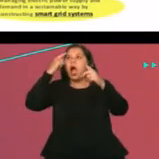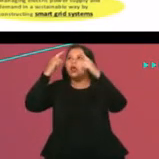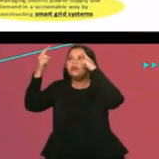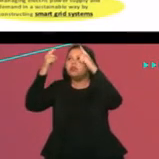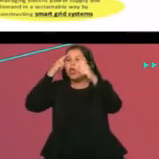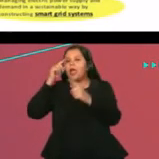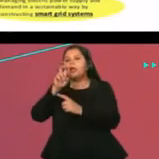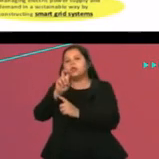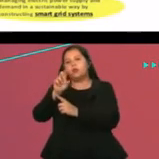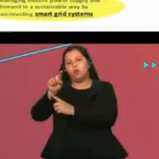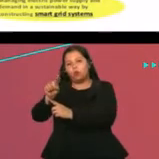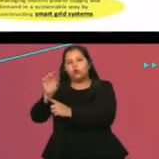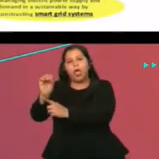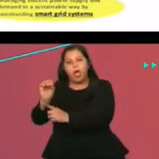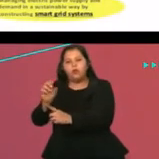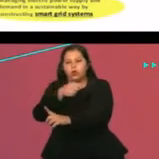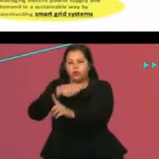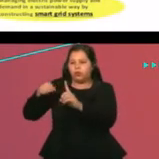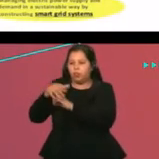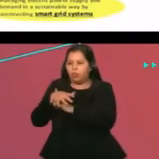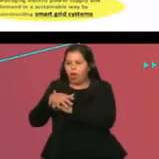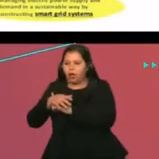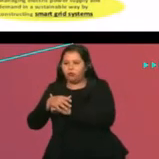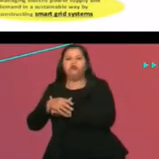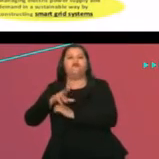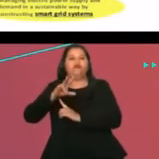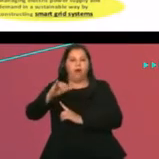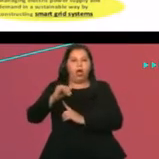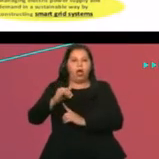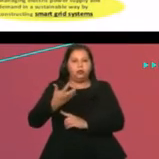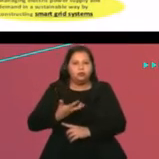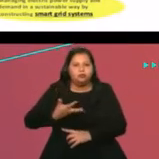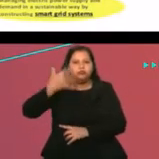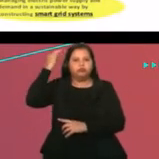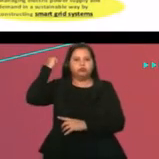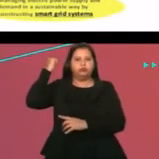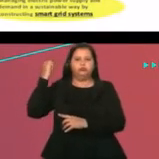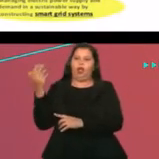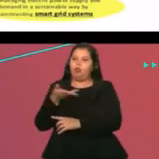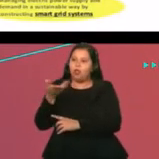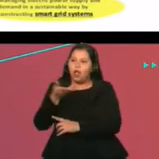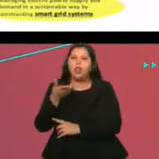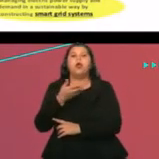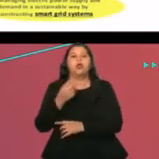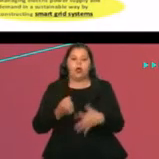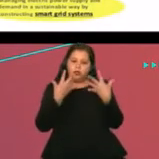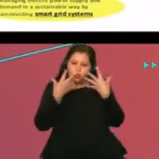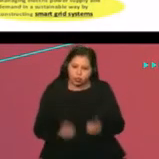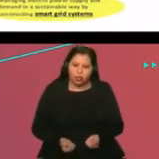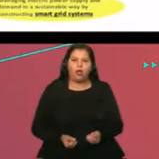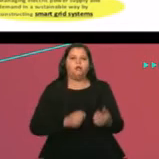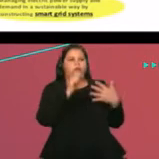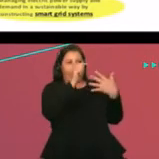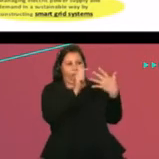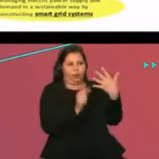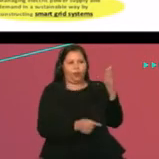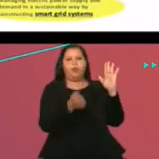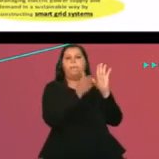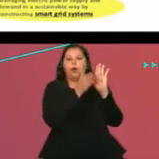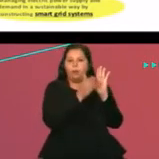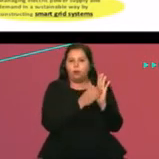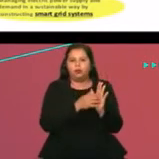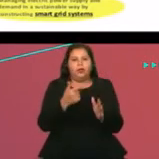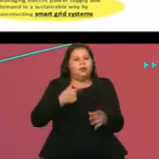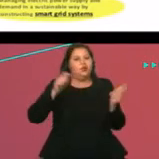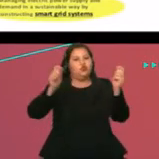5.0 a sociedade 5.0 vai acelerar a adoção dos objetivos do movimento sustentável Eu não vou ter tempo